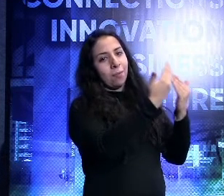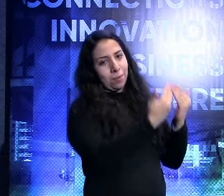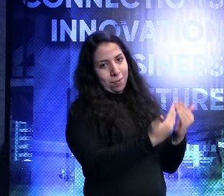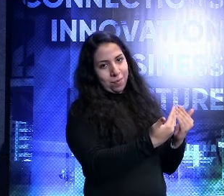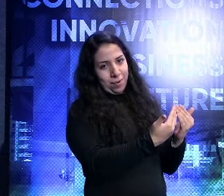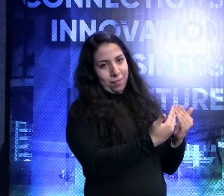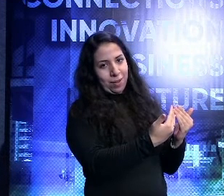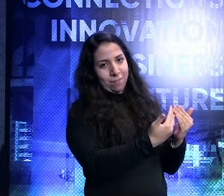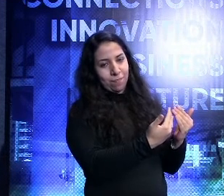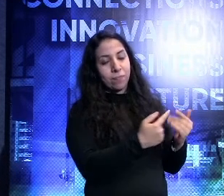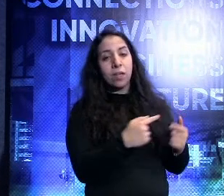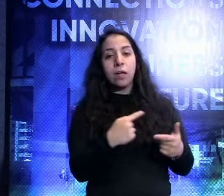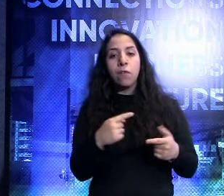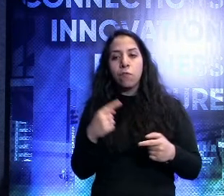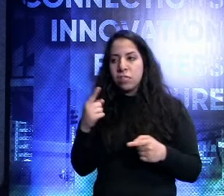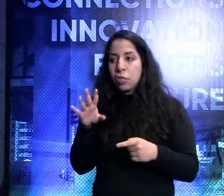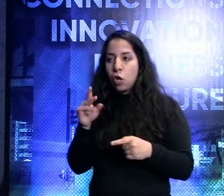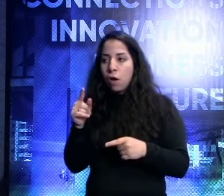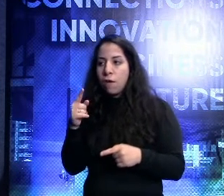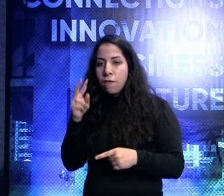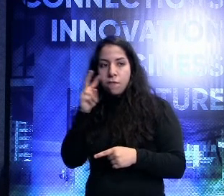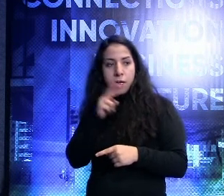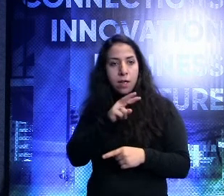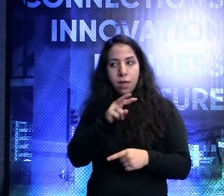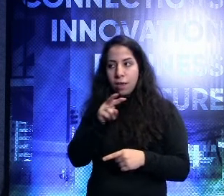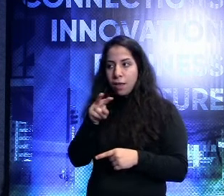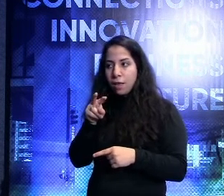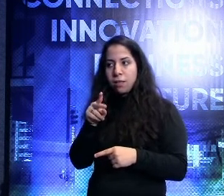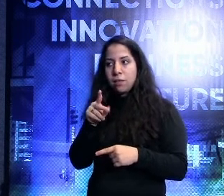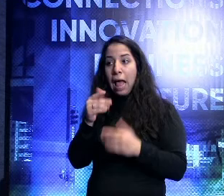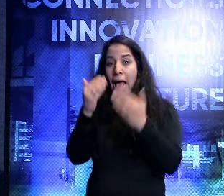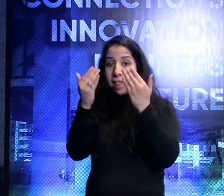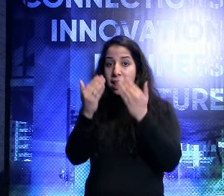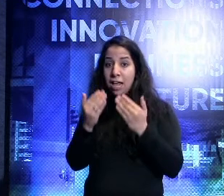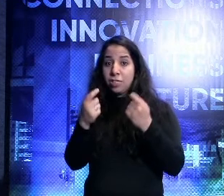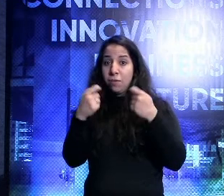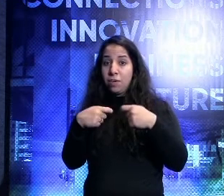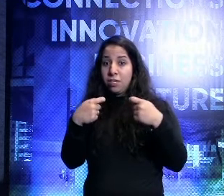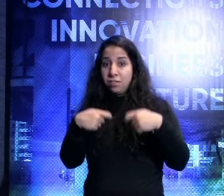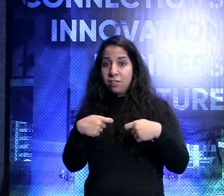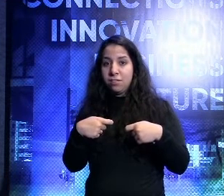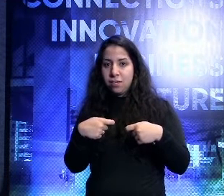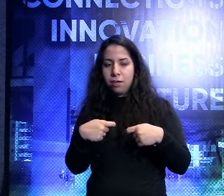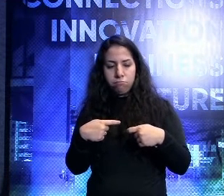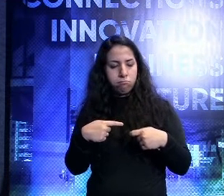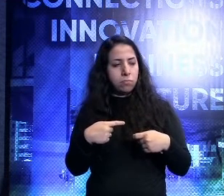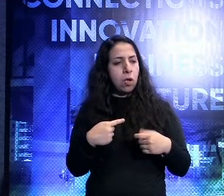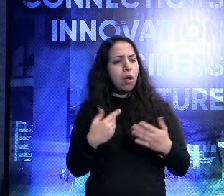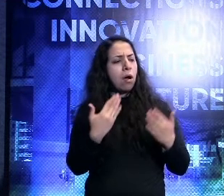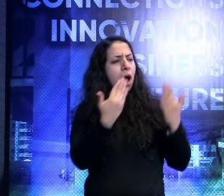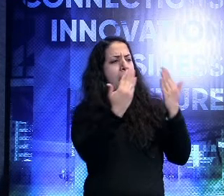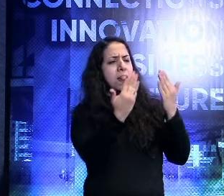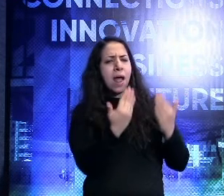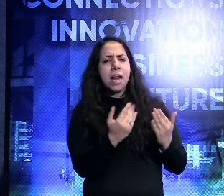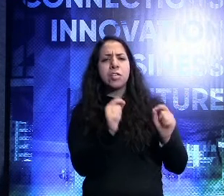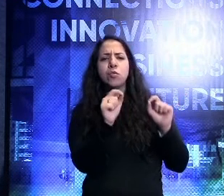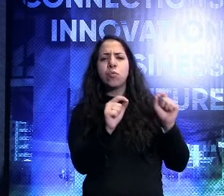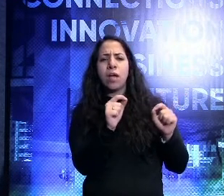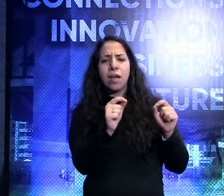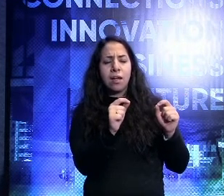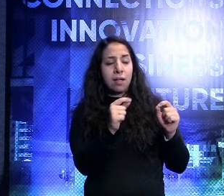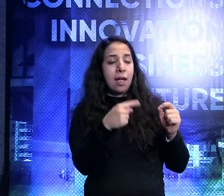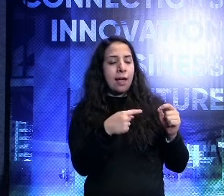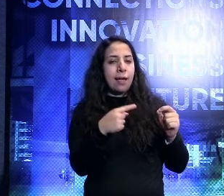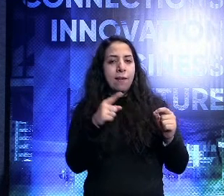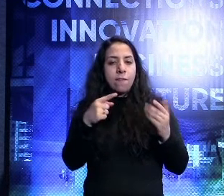analisar o resultado. Beleza? Quando a gente fala de análise, é a etapa de verificação. A etapa de